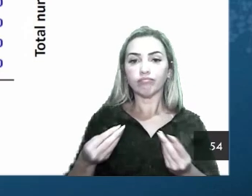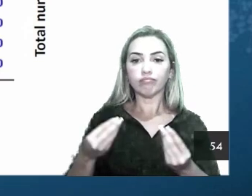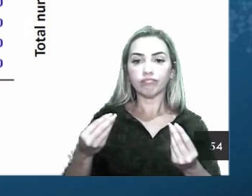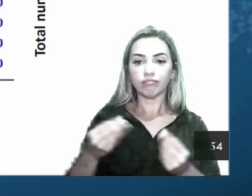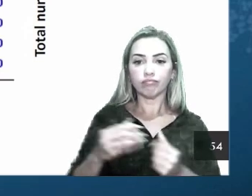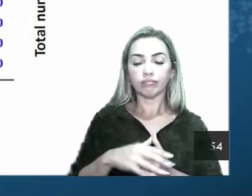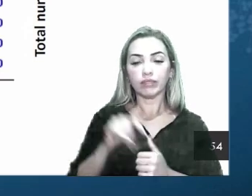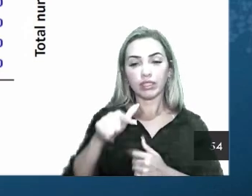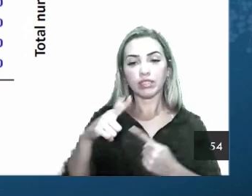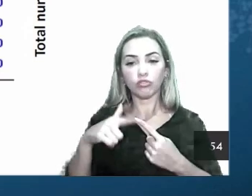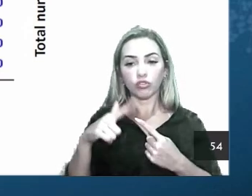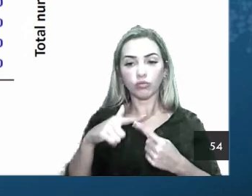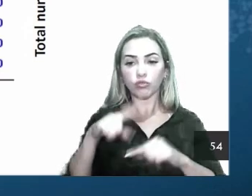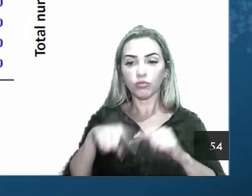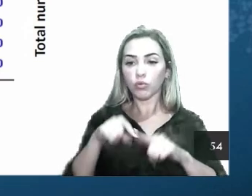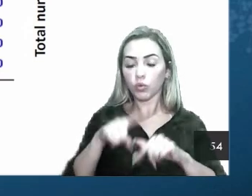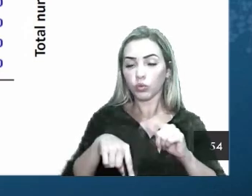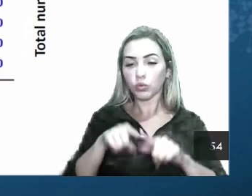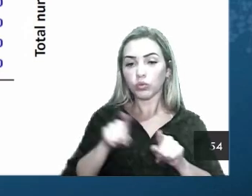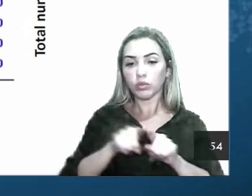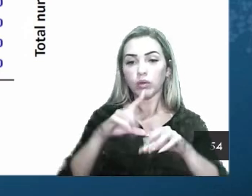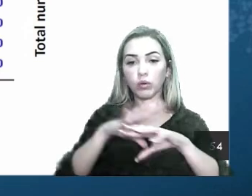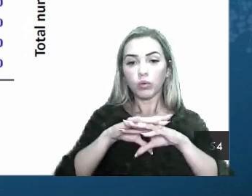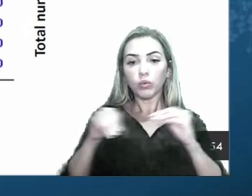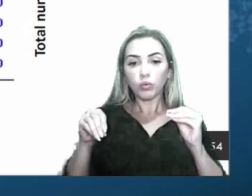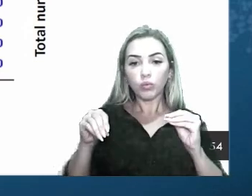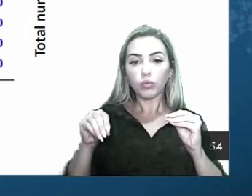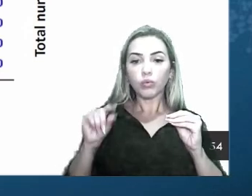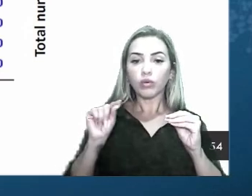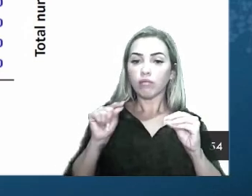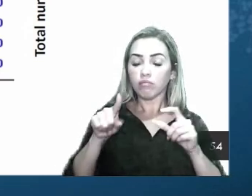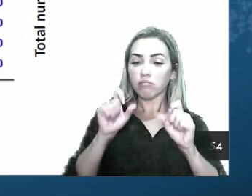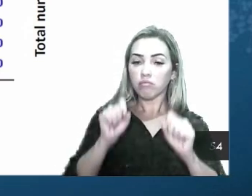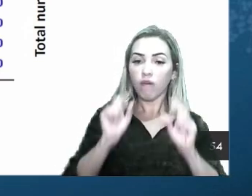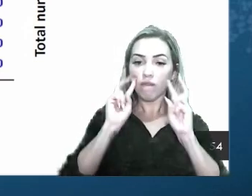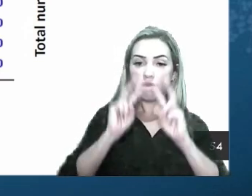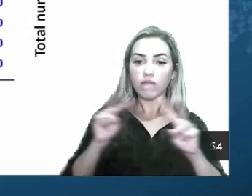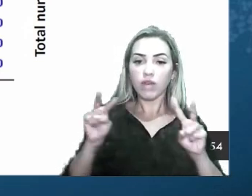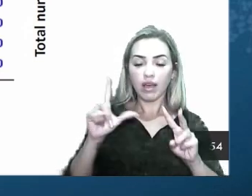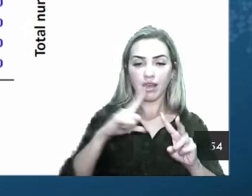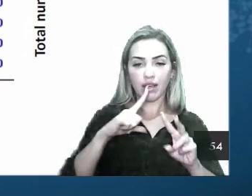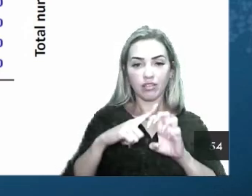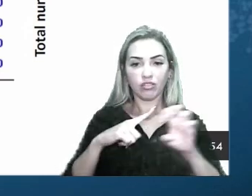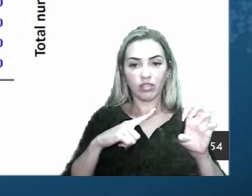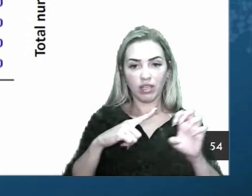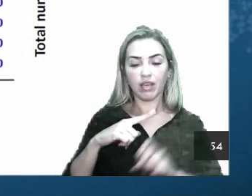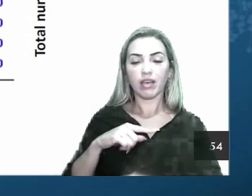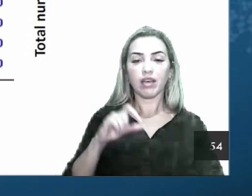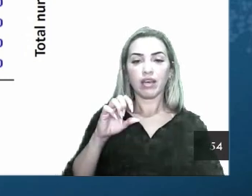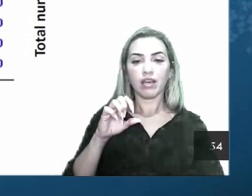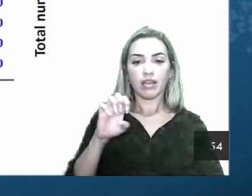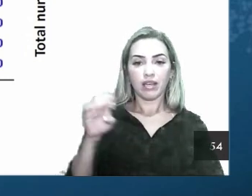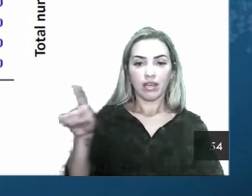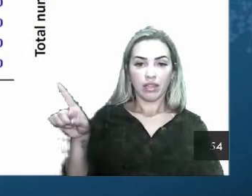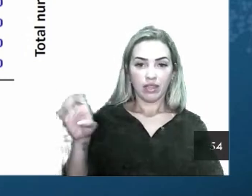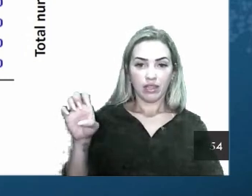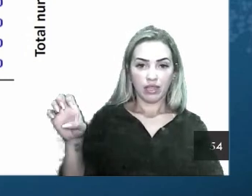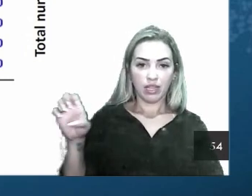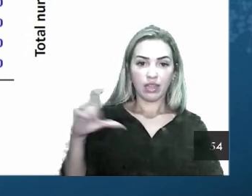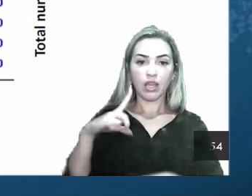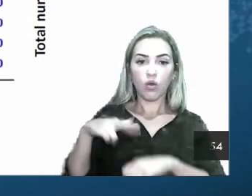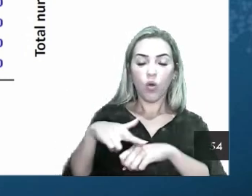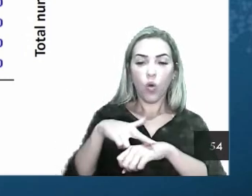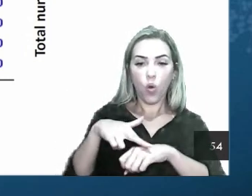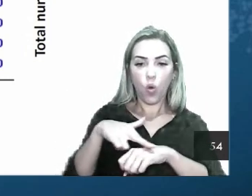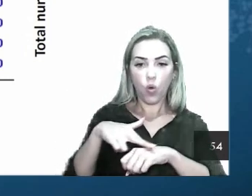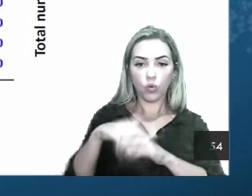Esse tipo de produto, ele cura, você pode ver aqui à esquerda que você tem em roxo,